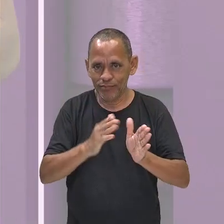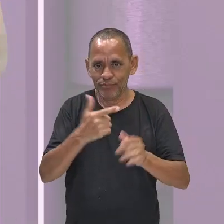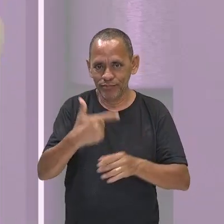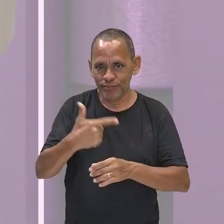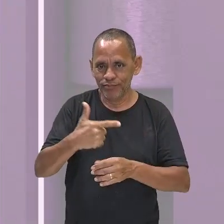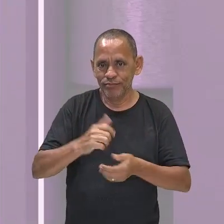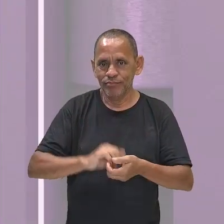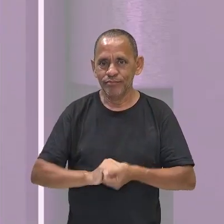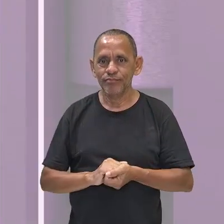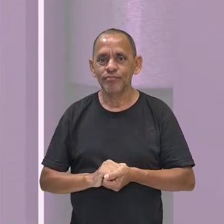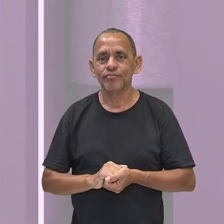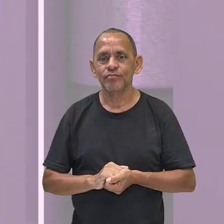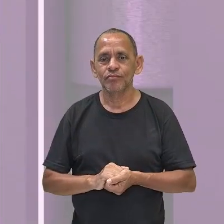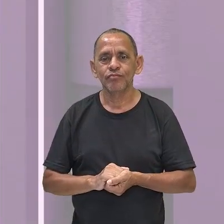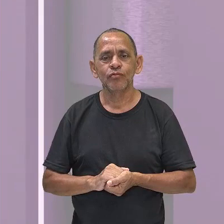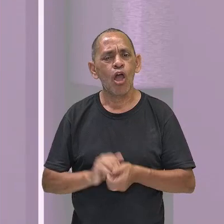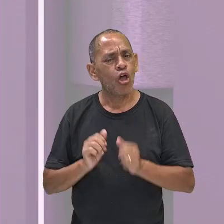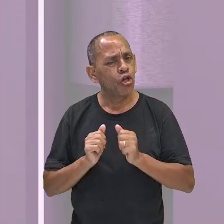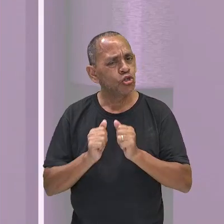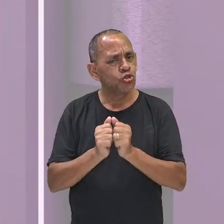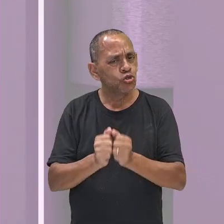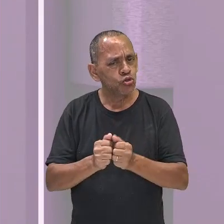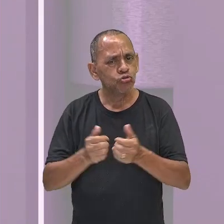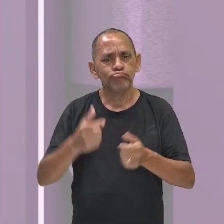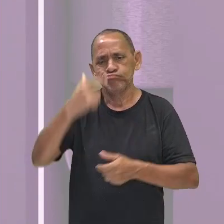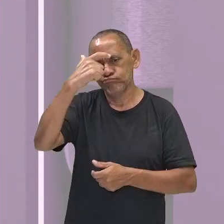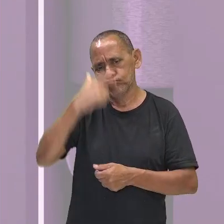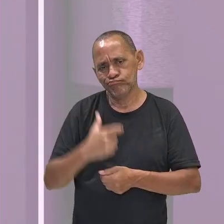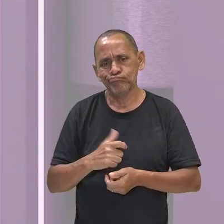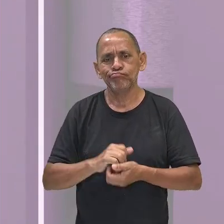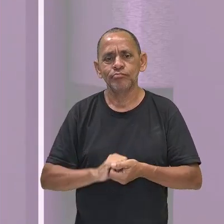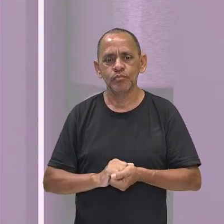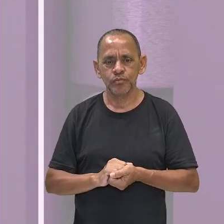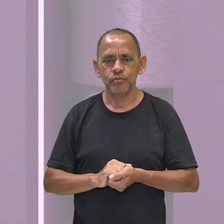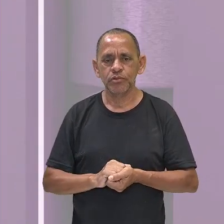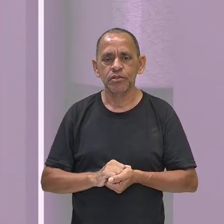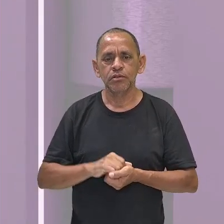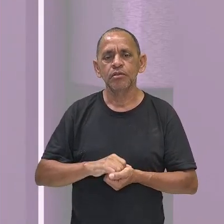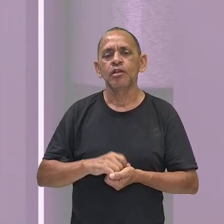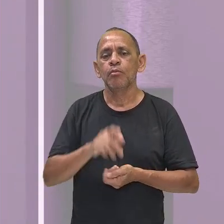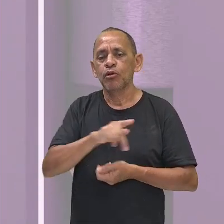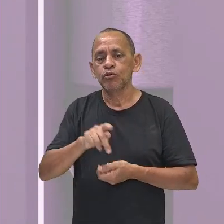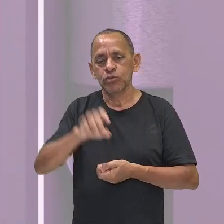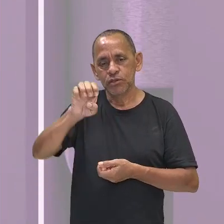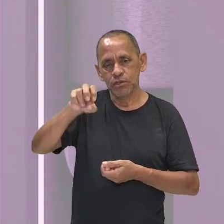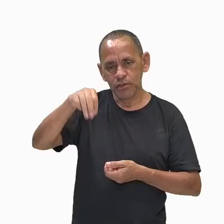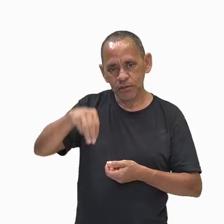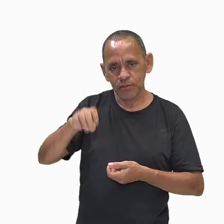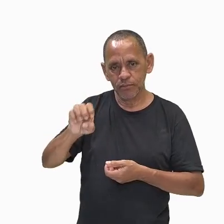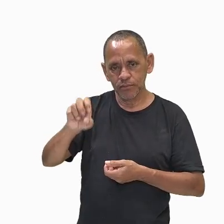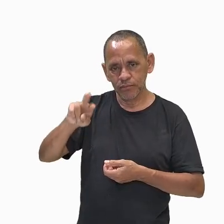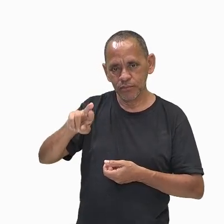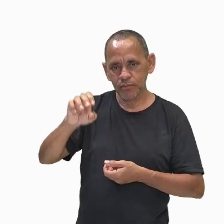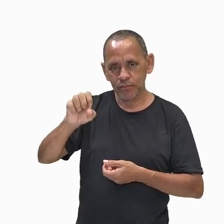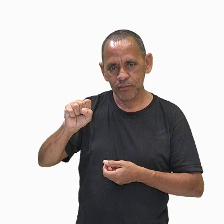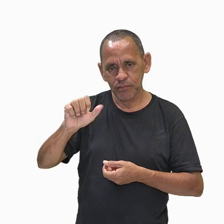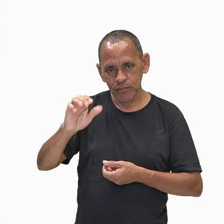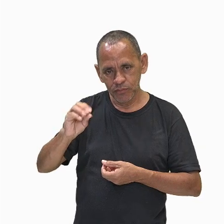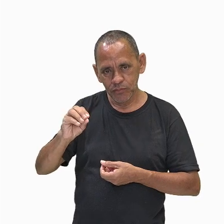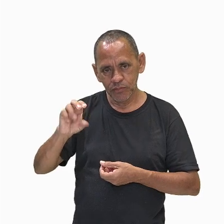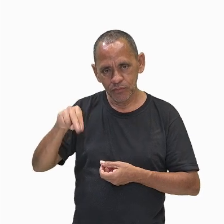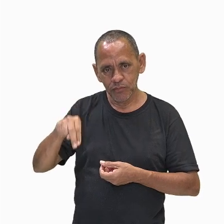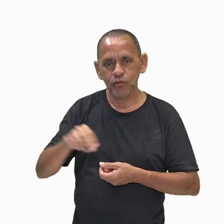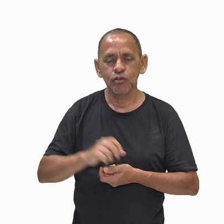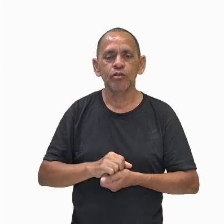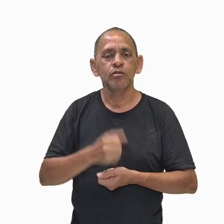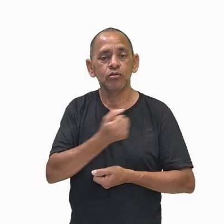com vocês, quem vos fala é o professor Emerson Marão e vamos ver o que nos aguarda para a nossa aula de hoje. Na aula de número